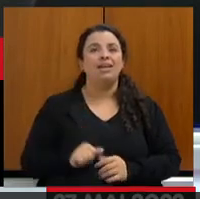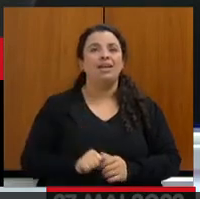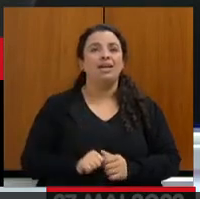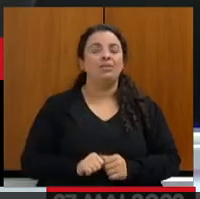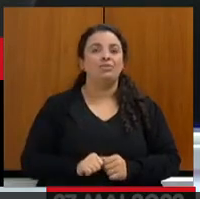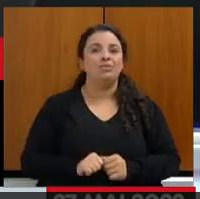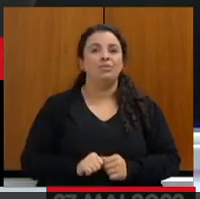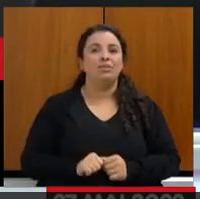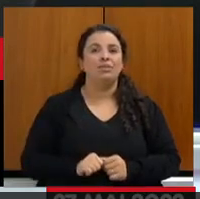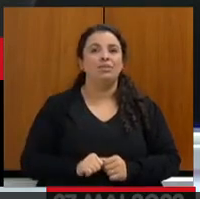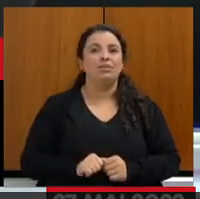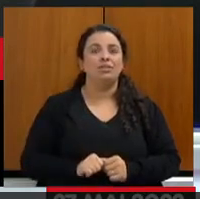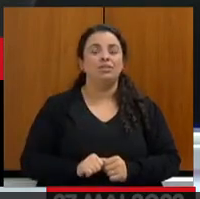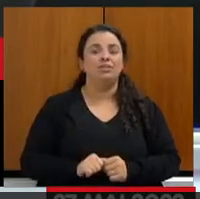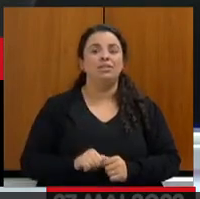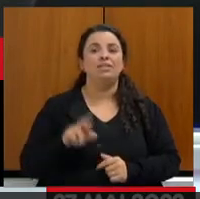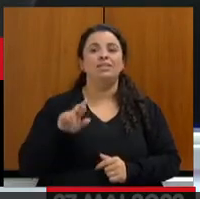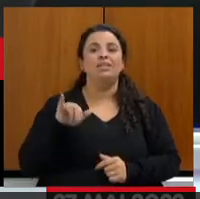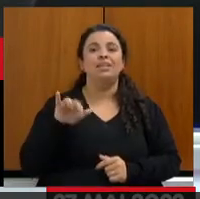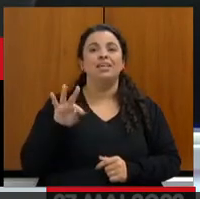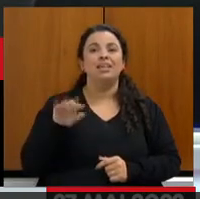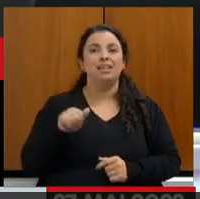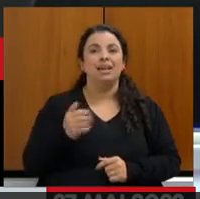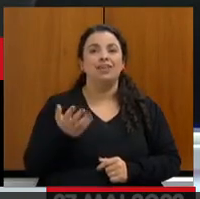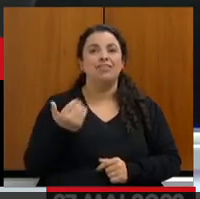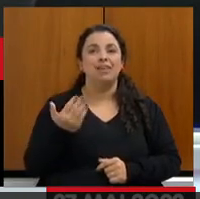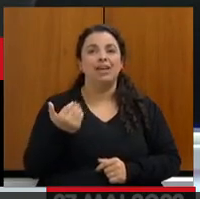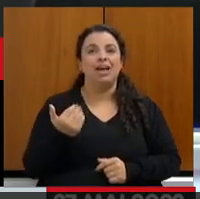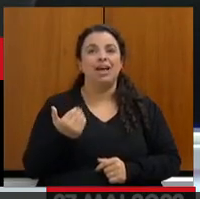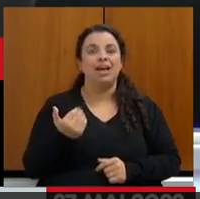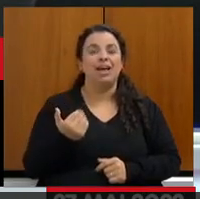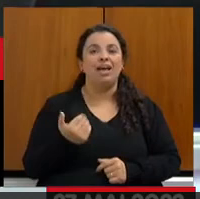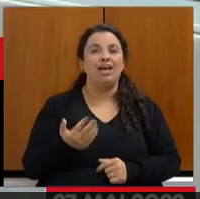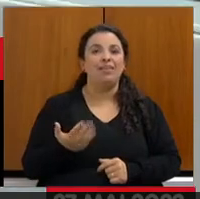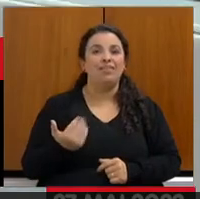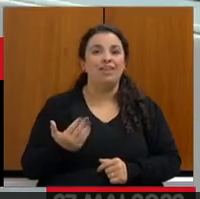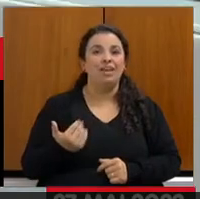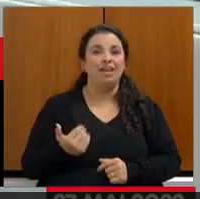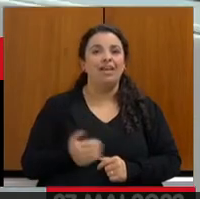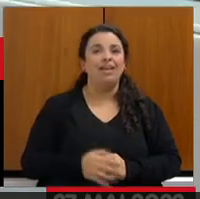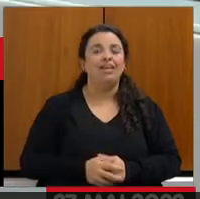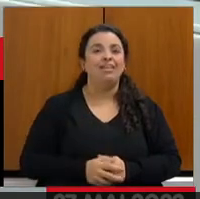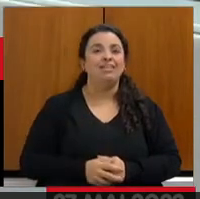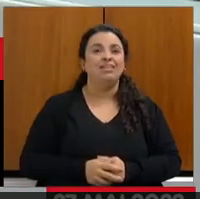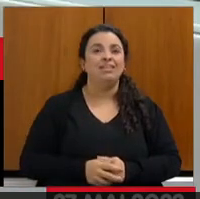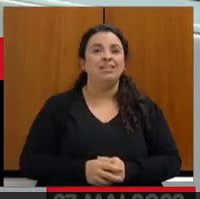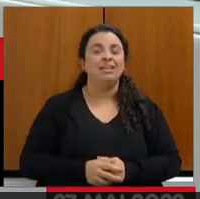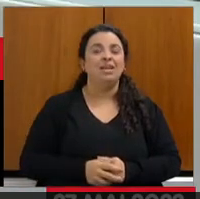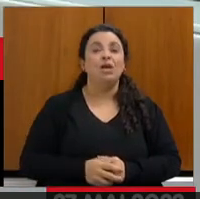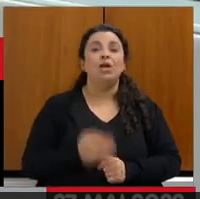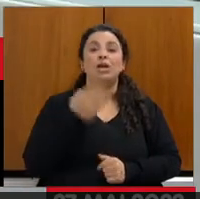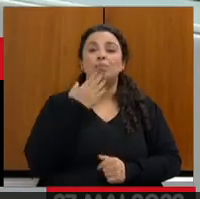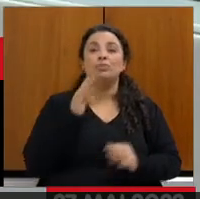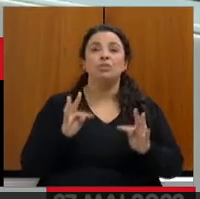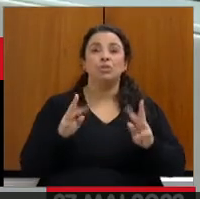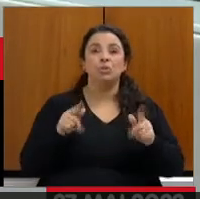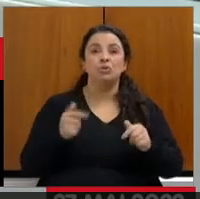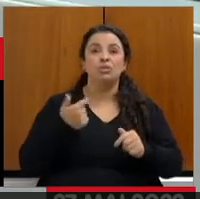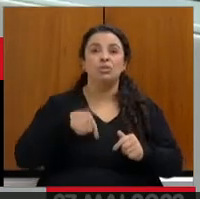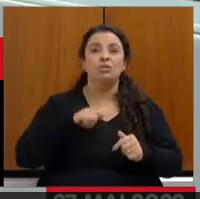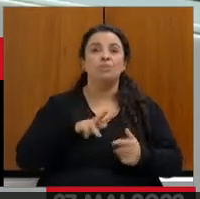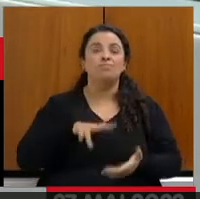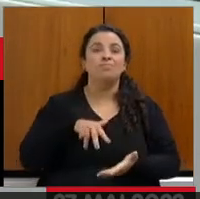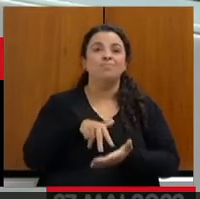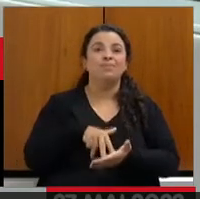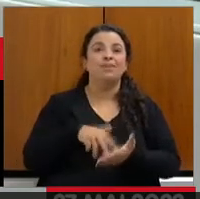a Rita tá aí corri também que a Rita estão gente quero inclusive pedir a todas aqui presente possamos ficar